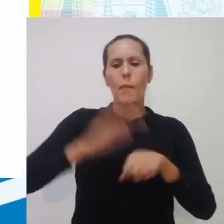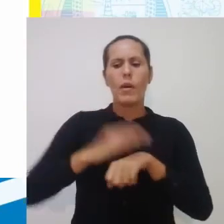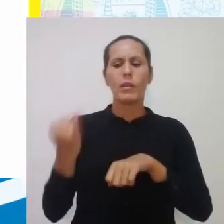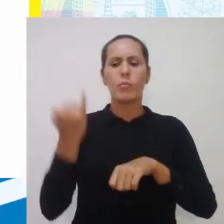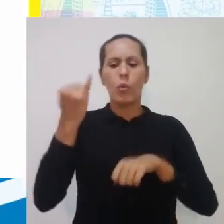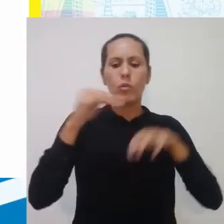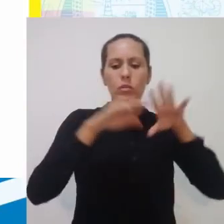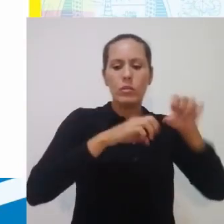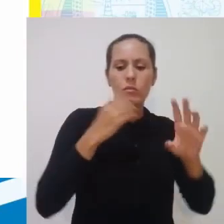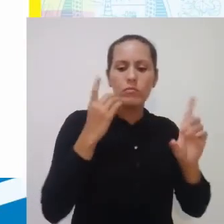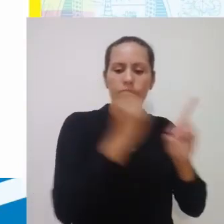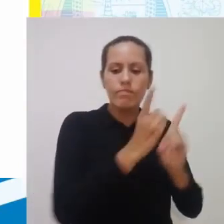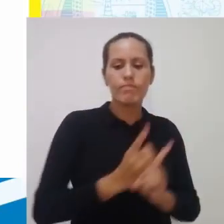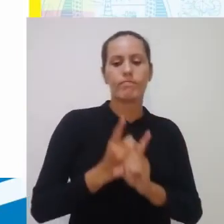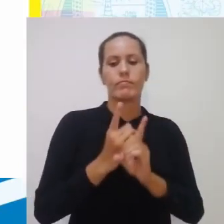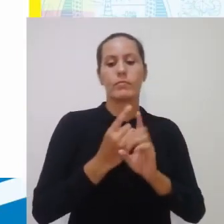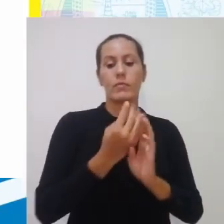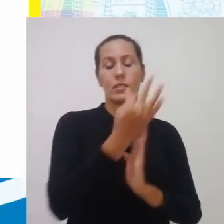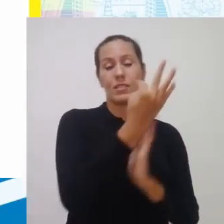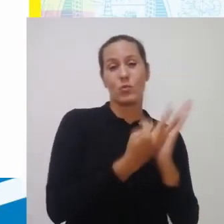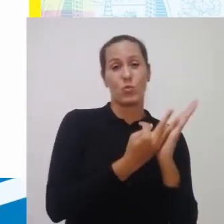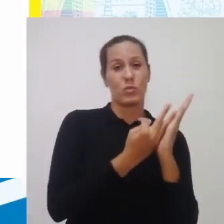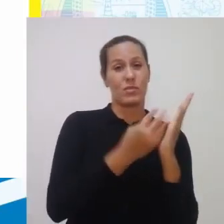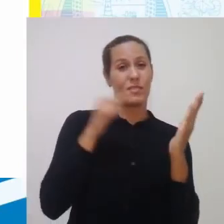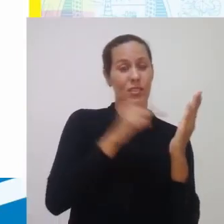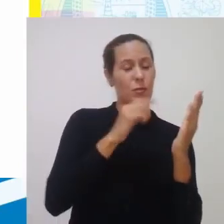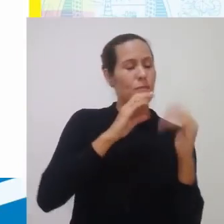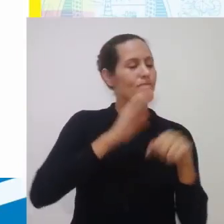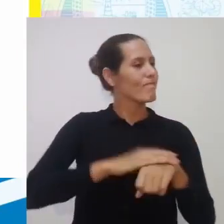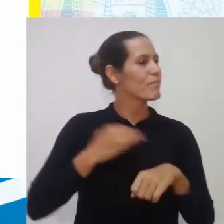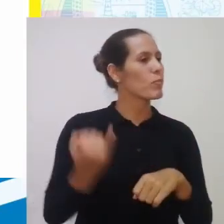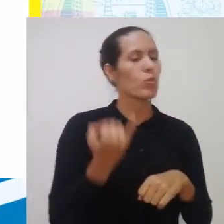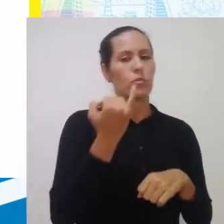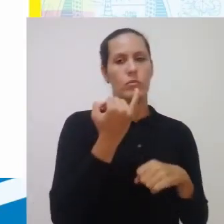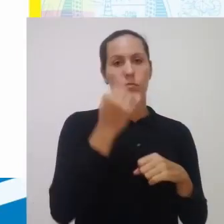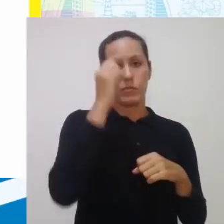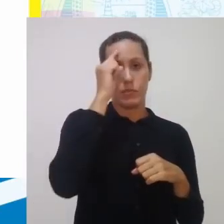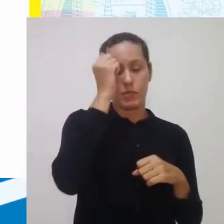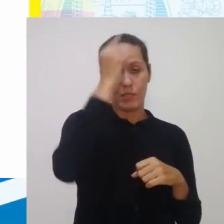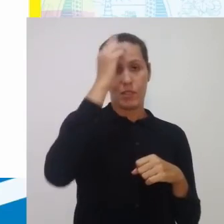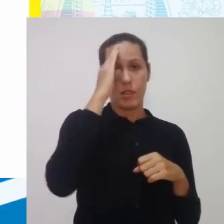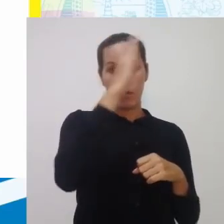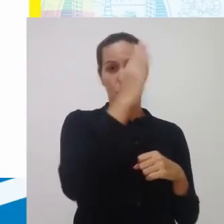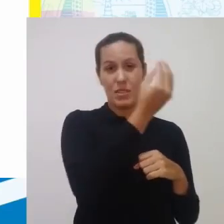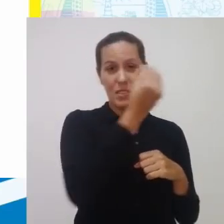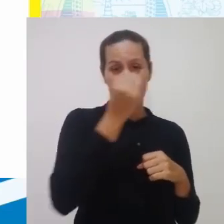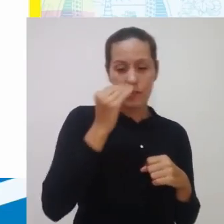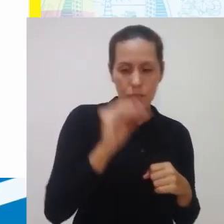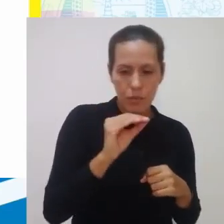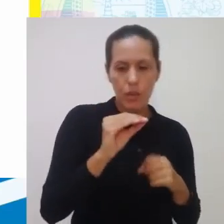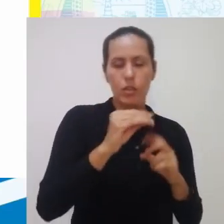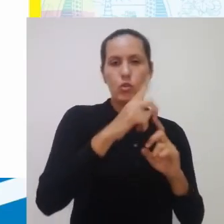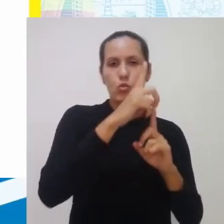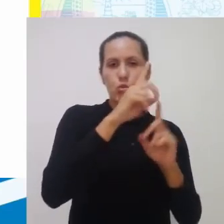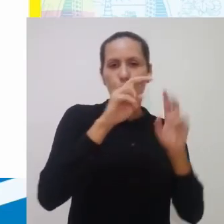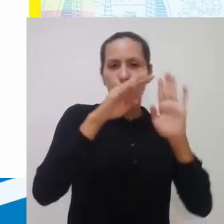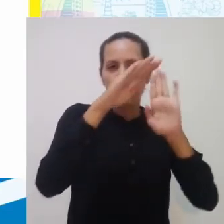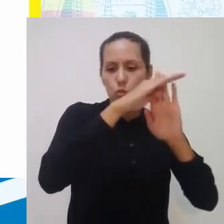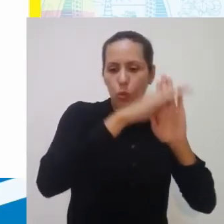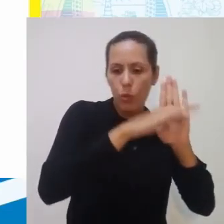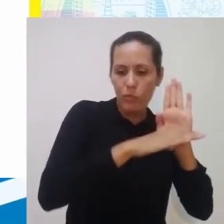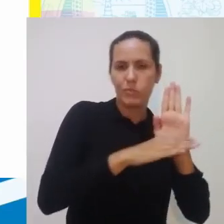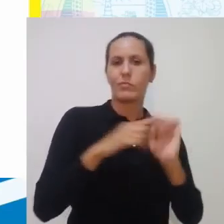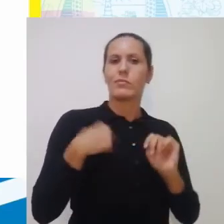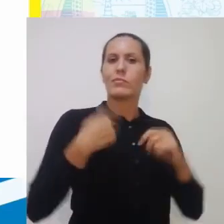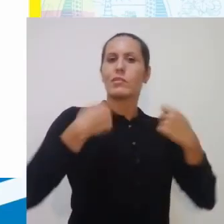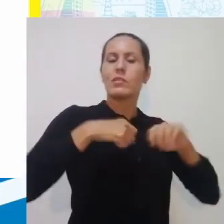e os pontos fundamentais do texto. Terceiro, organize as ideias principais, como os